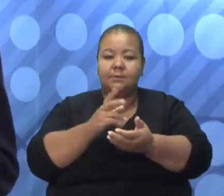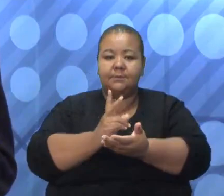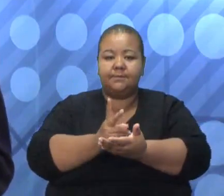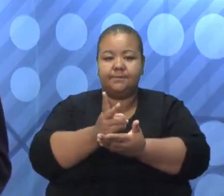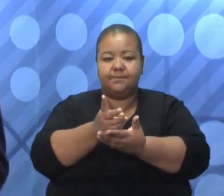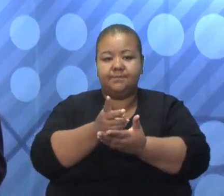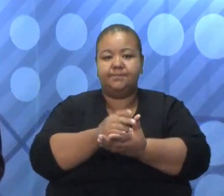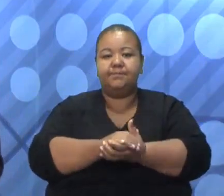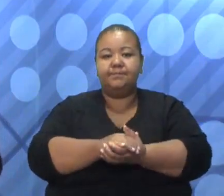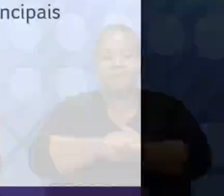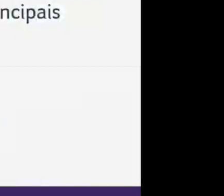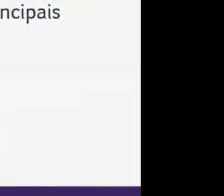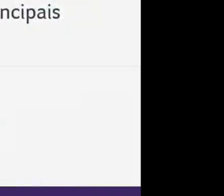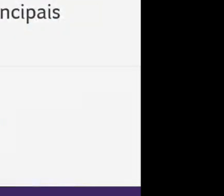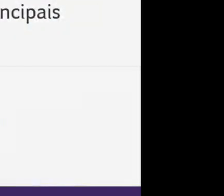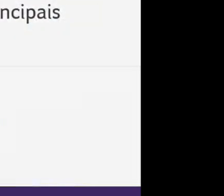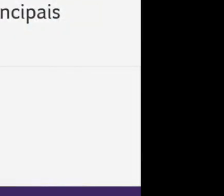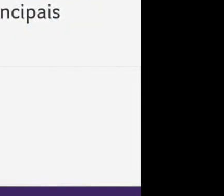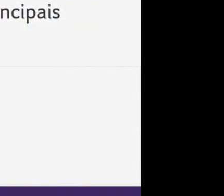discutir.